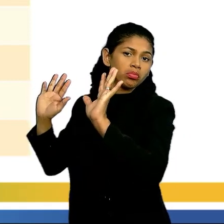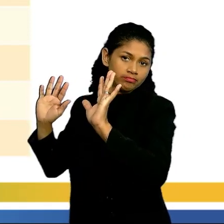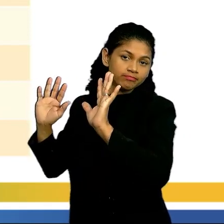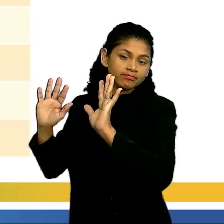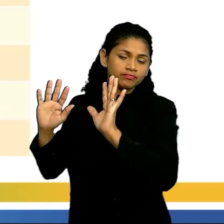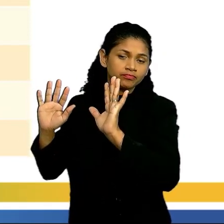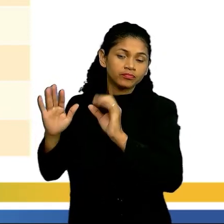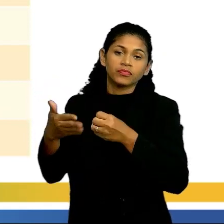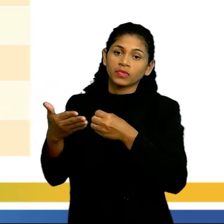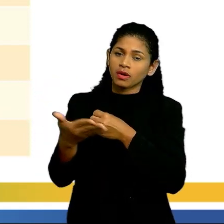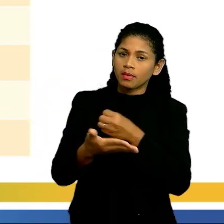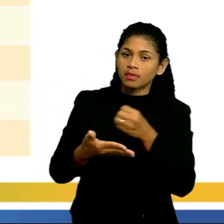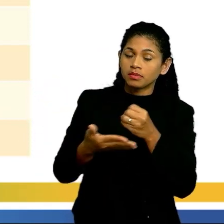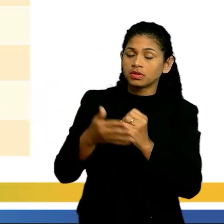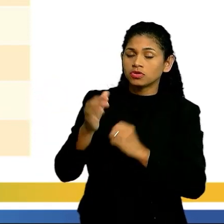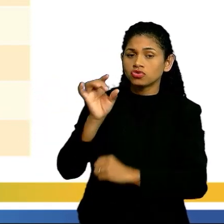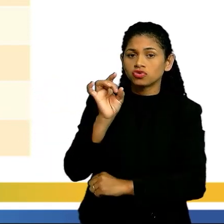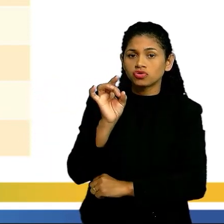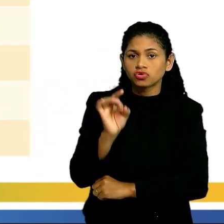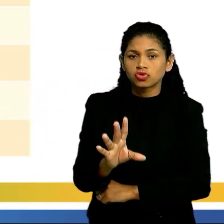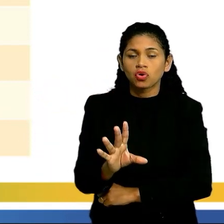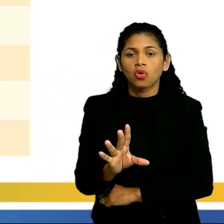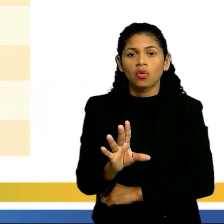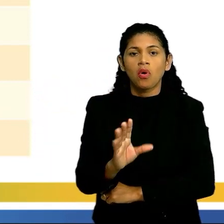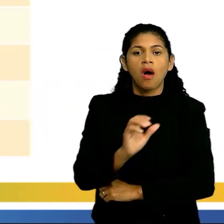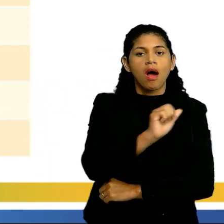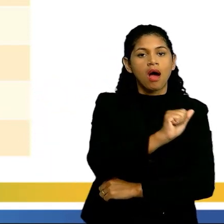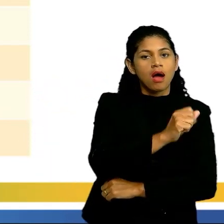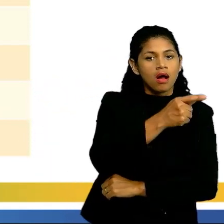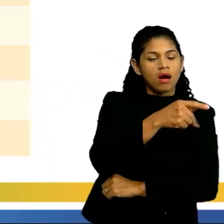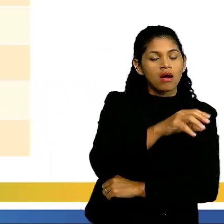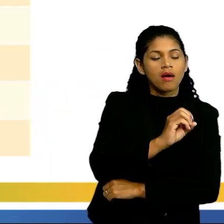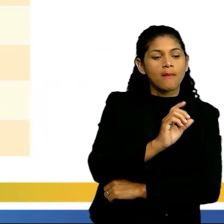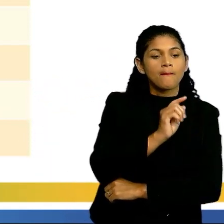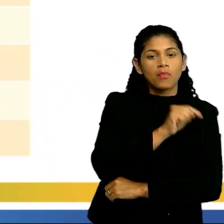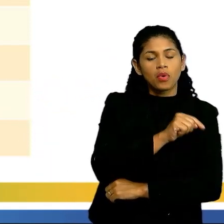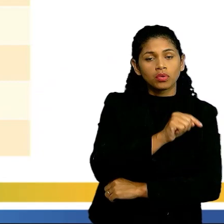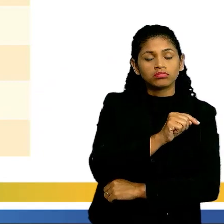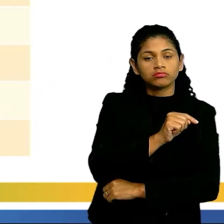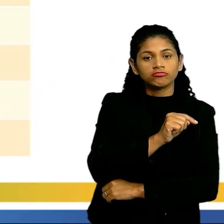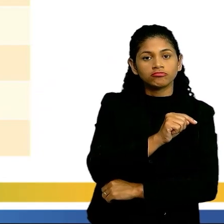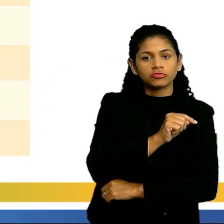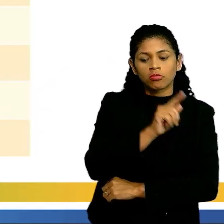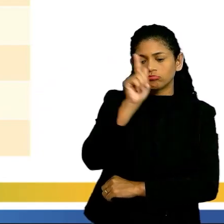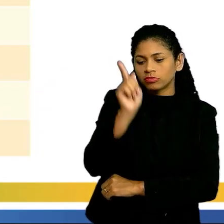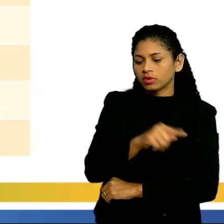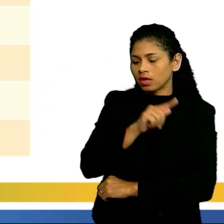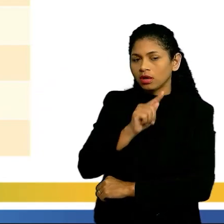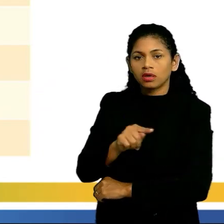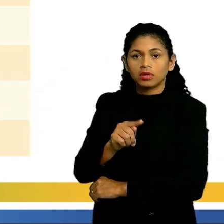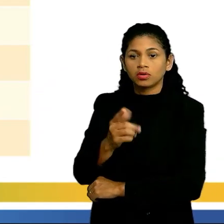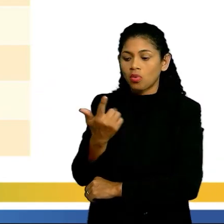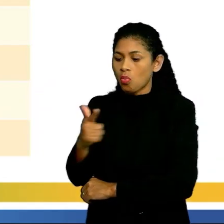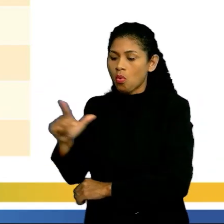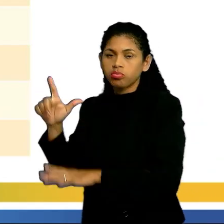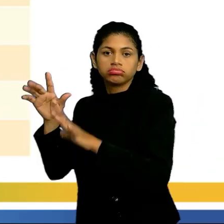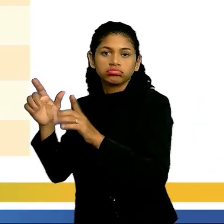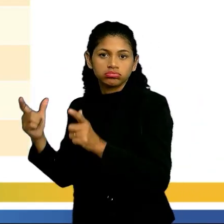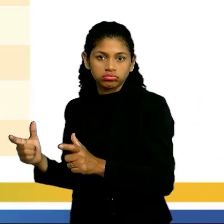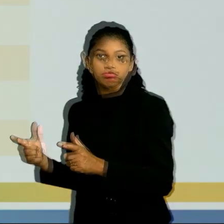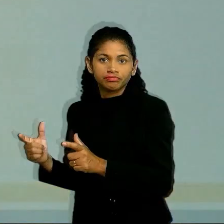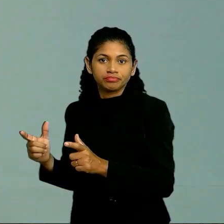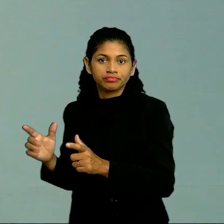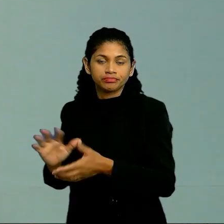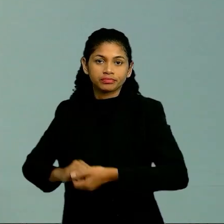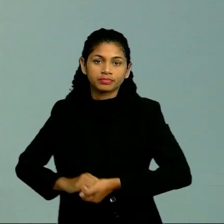consideração só os elementos apolíneos, nós estamos negando uma outra parte da nossa vida, que são os elementos